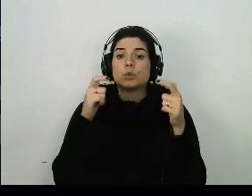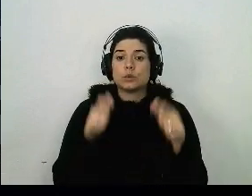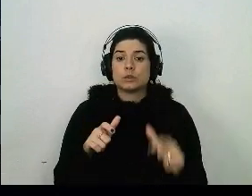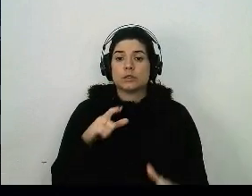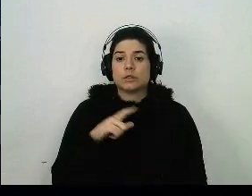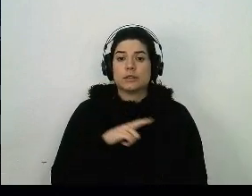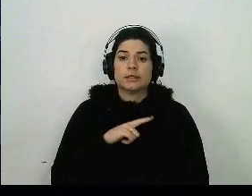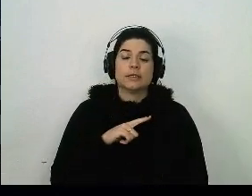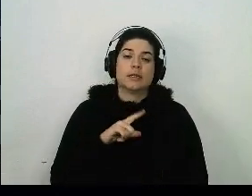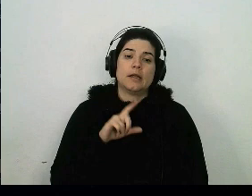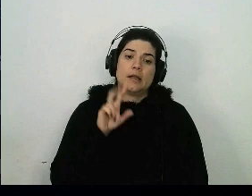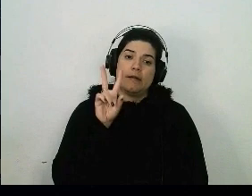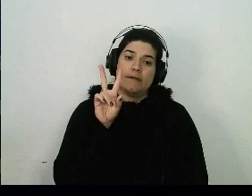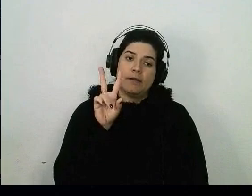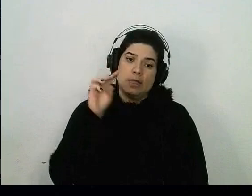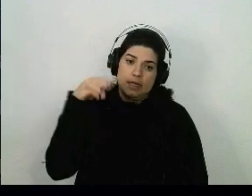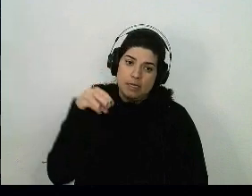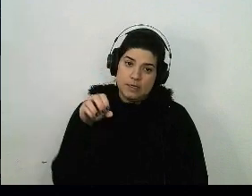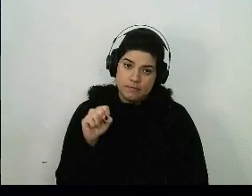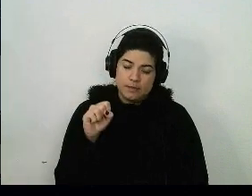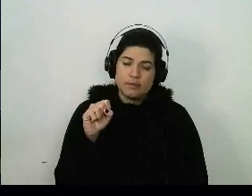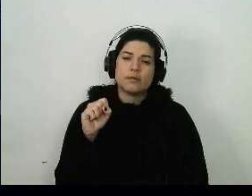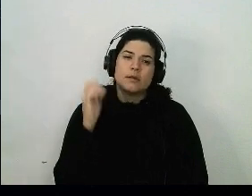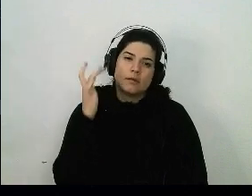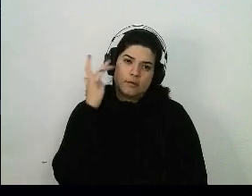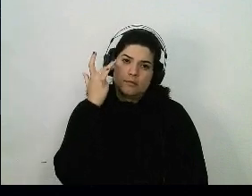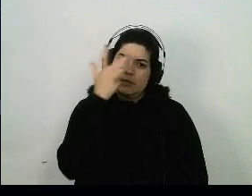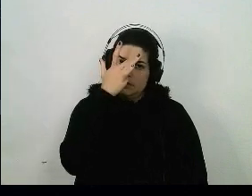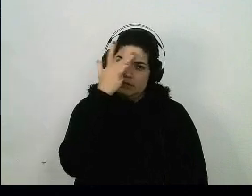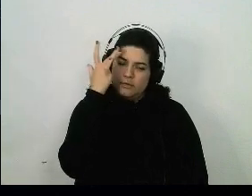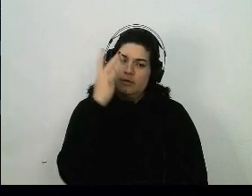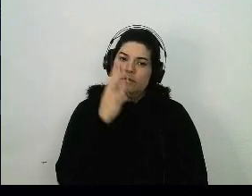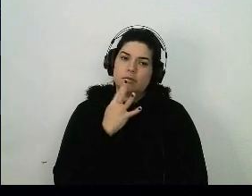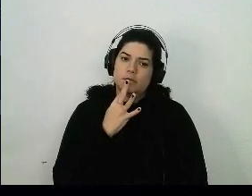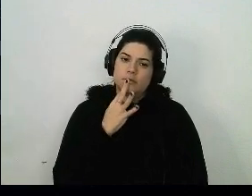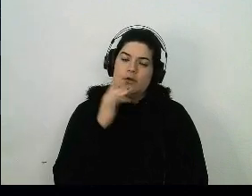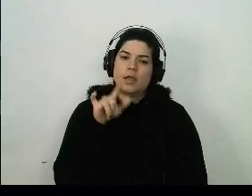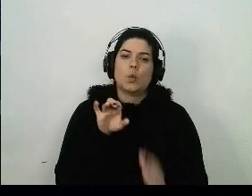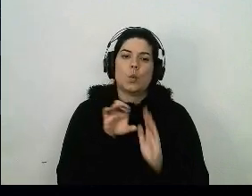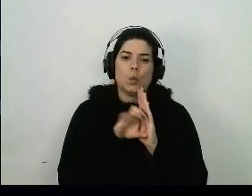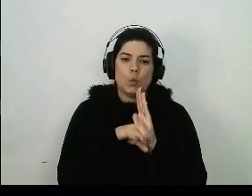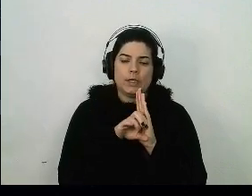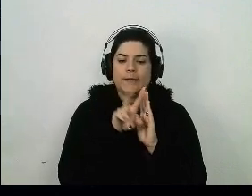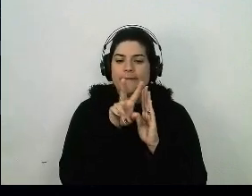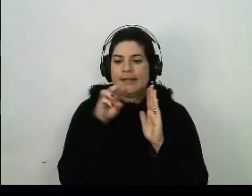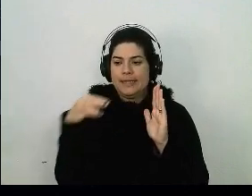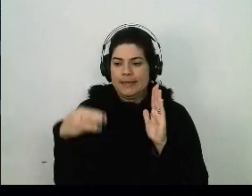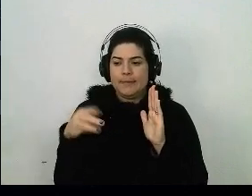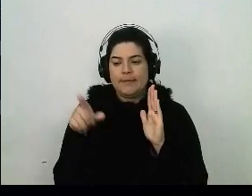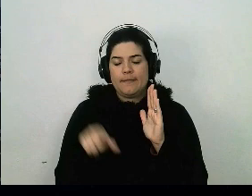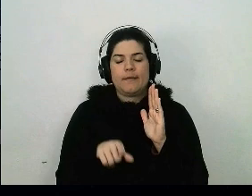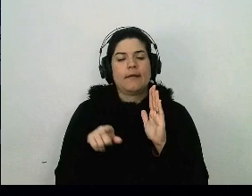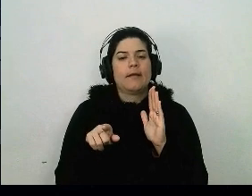que é o pessoal mais antigo aqui conhece o conceito de VM, que é uma virtualização de uma máquina,